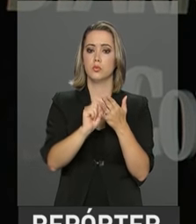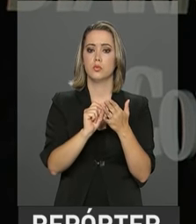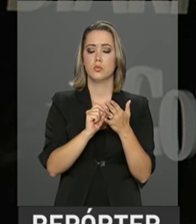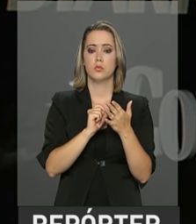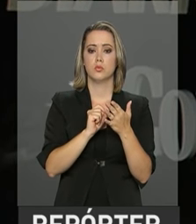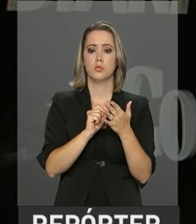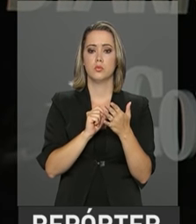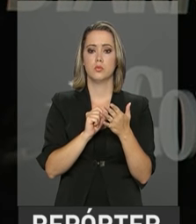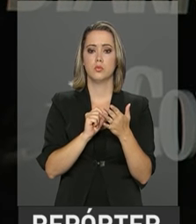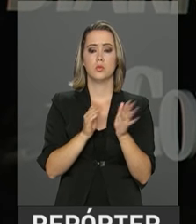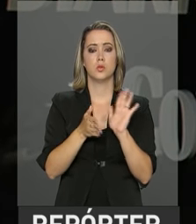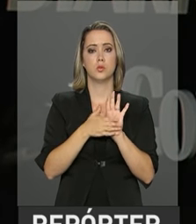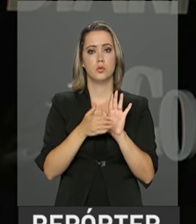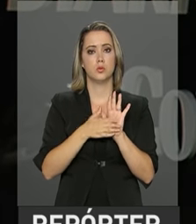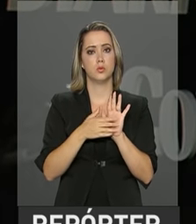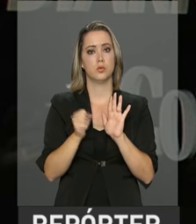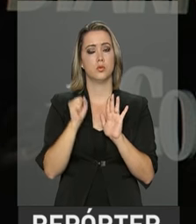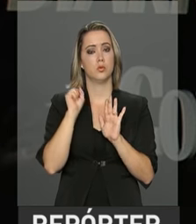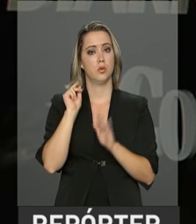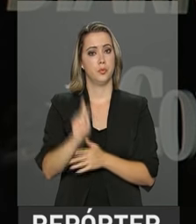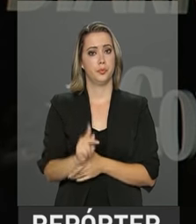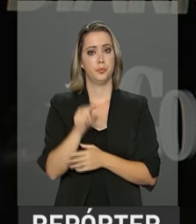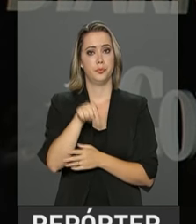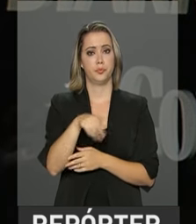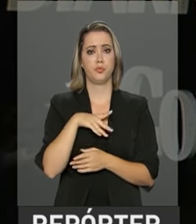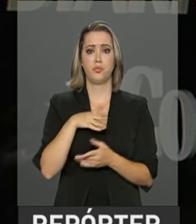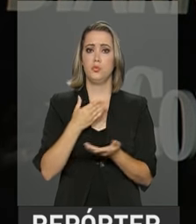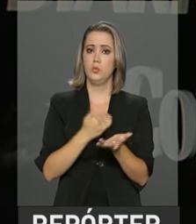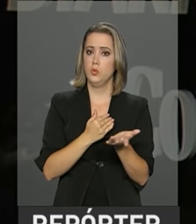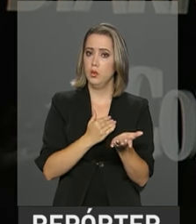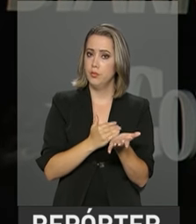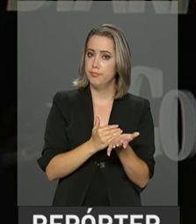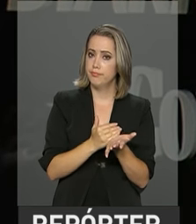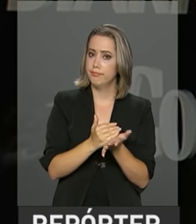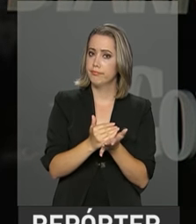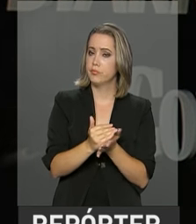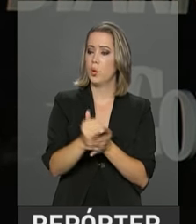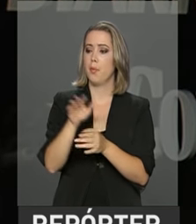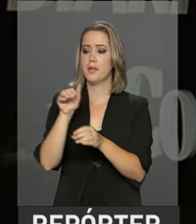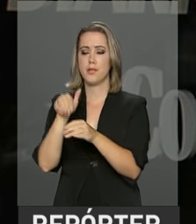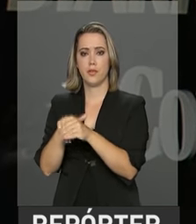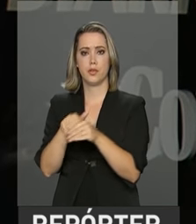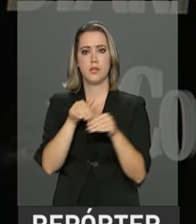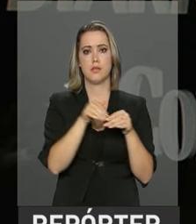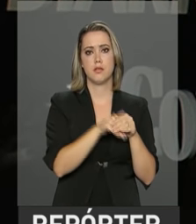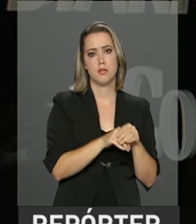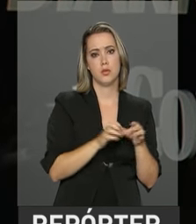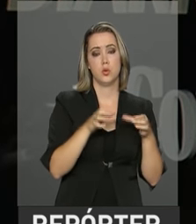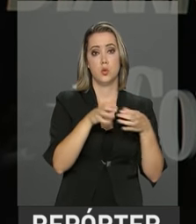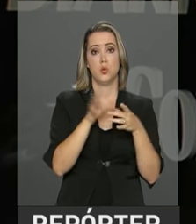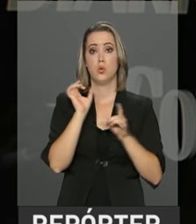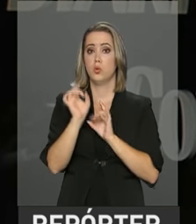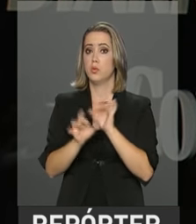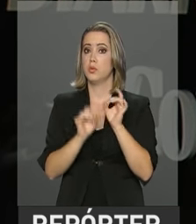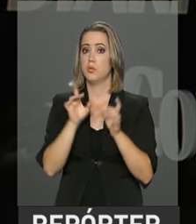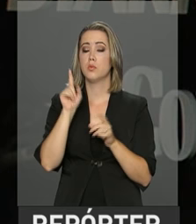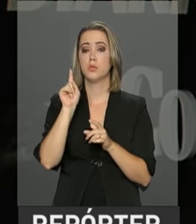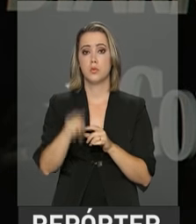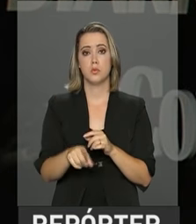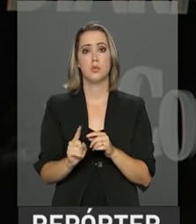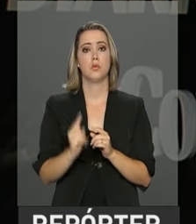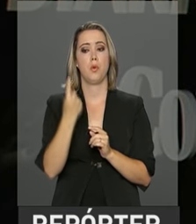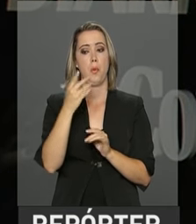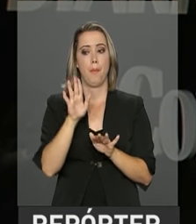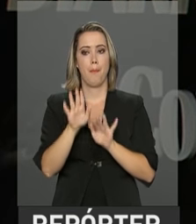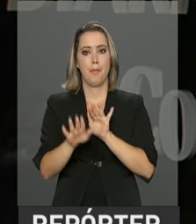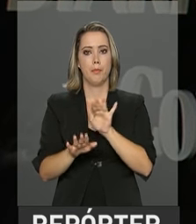o relatório da proposta da reforma da Previdência Social deve começar a ser votado na comissão. Este é um passo anterior